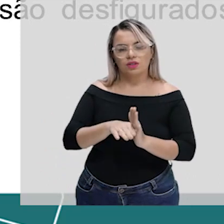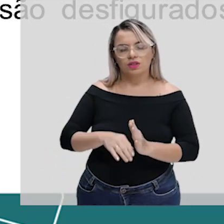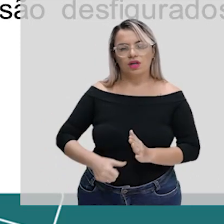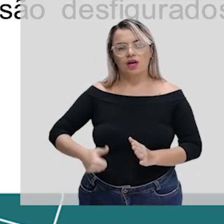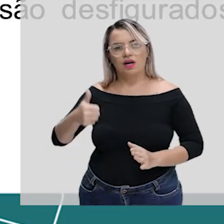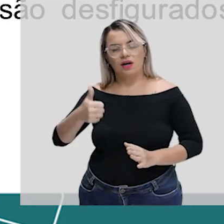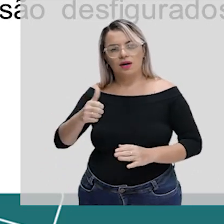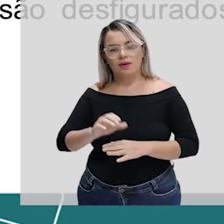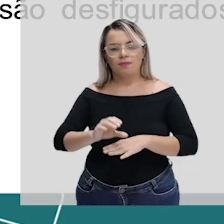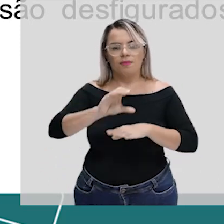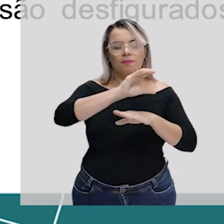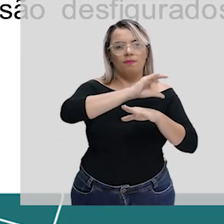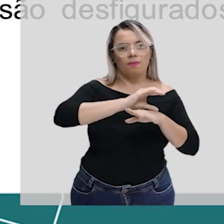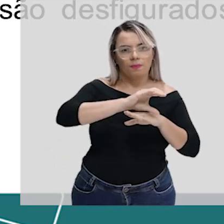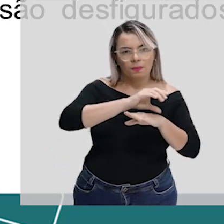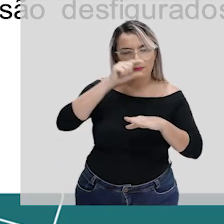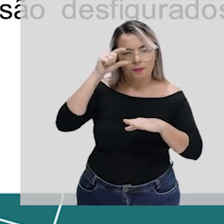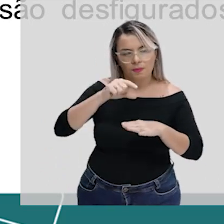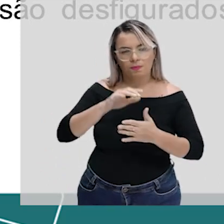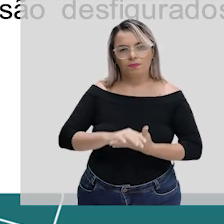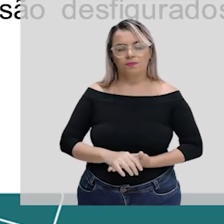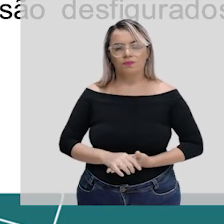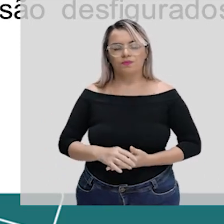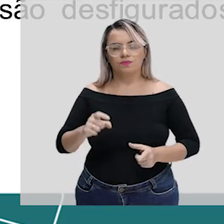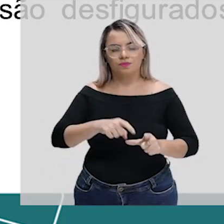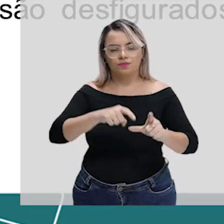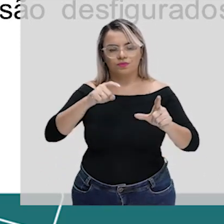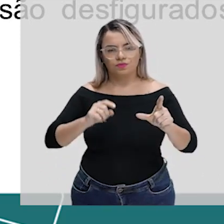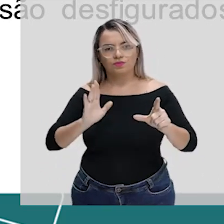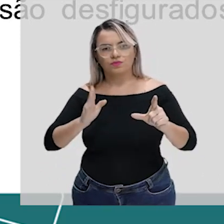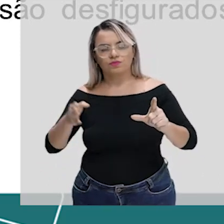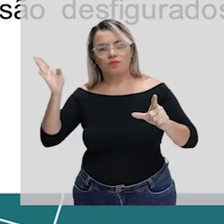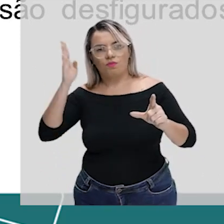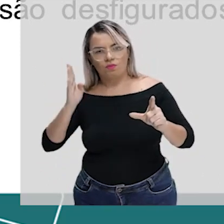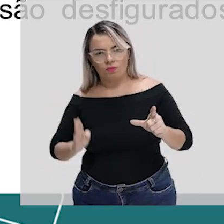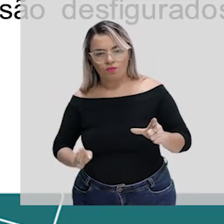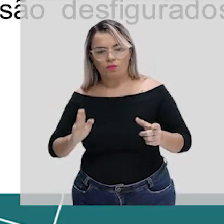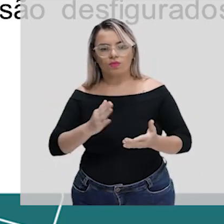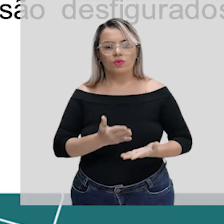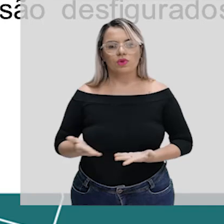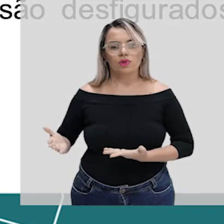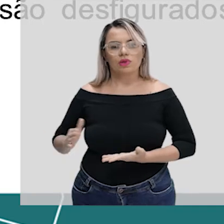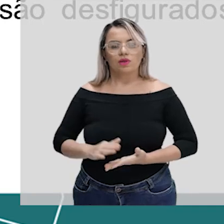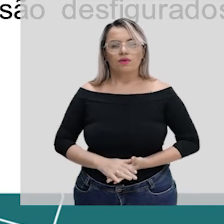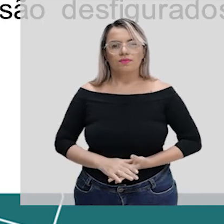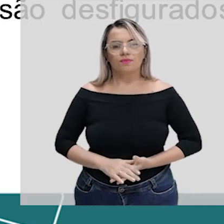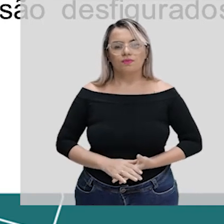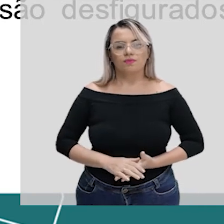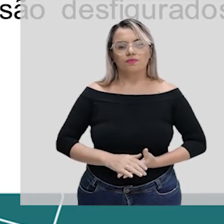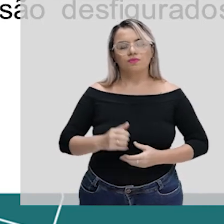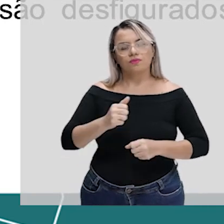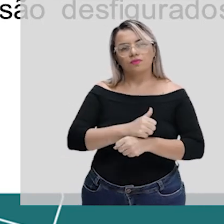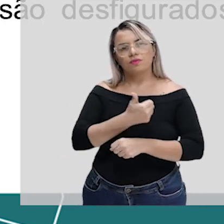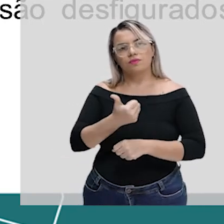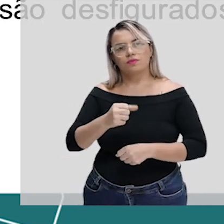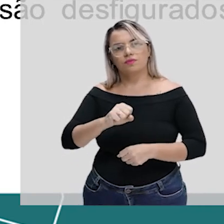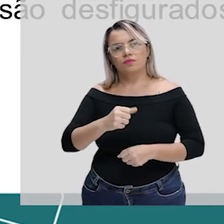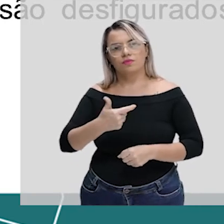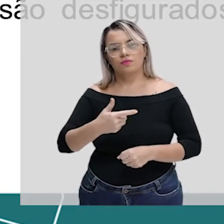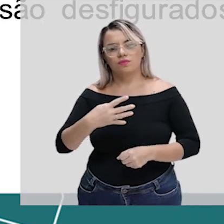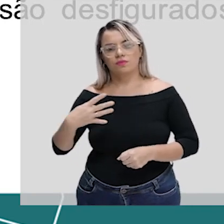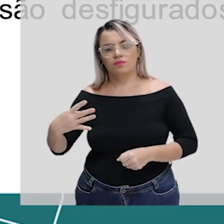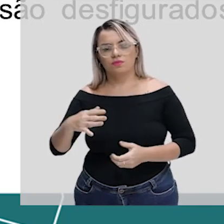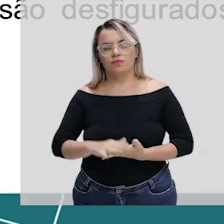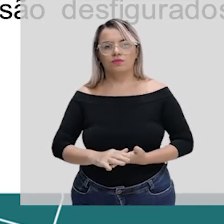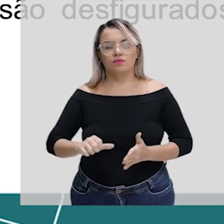Constituição já do Brasil independente, que é a primeira Constituição do Brasil de fato, né? A Constituição de 1824. Essa é a